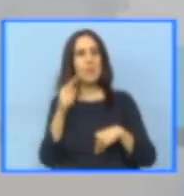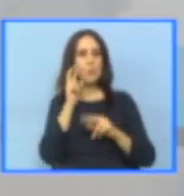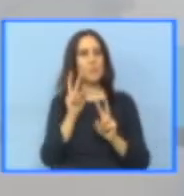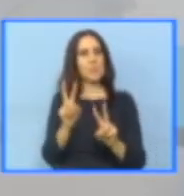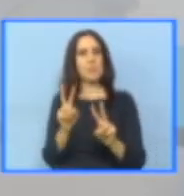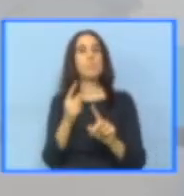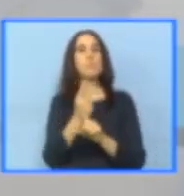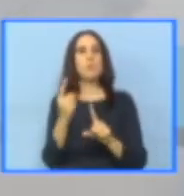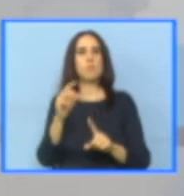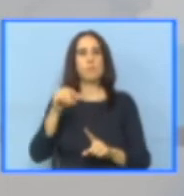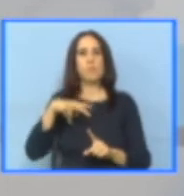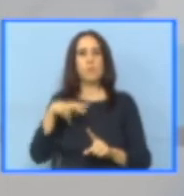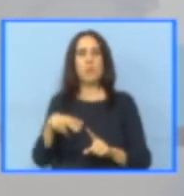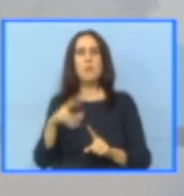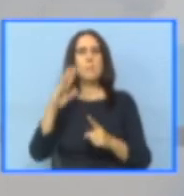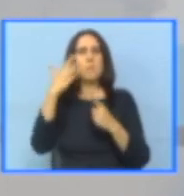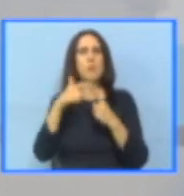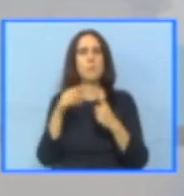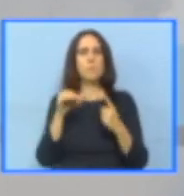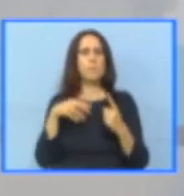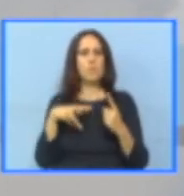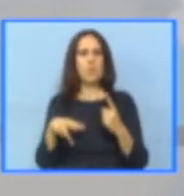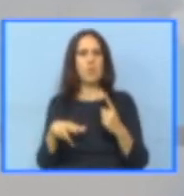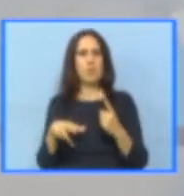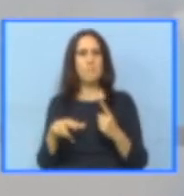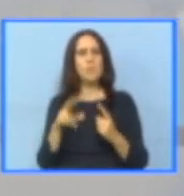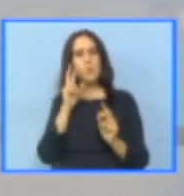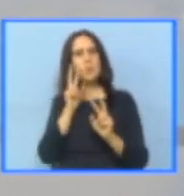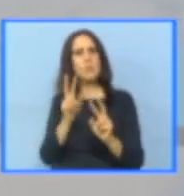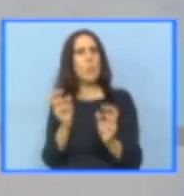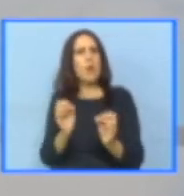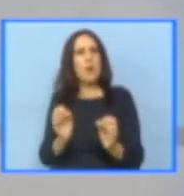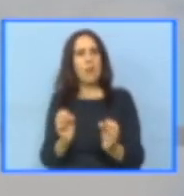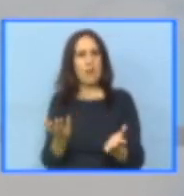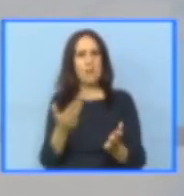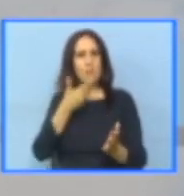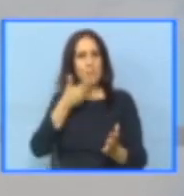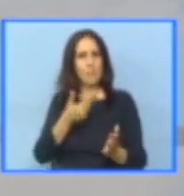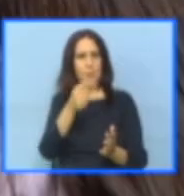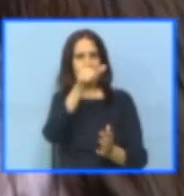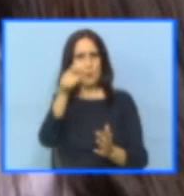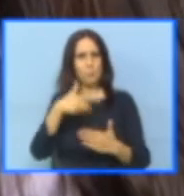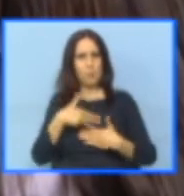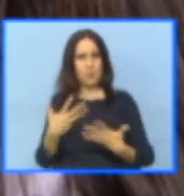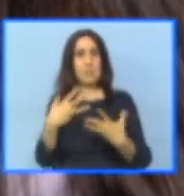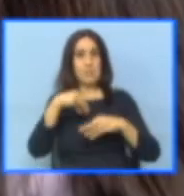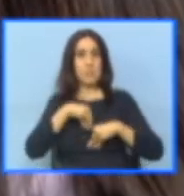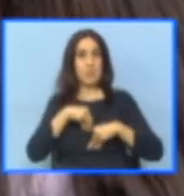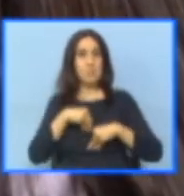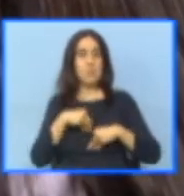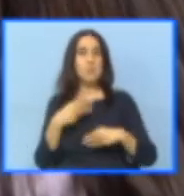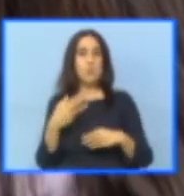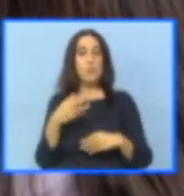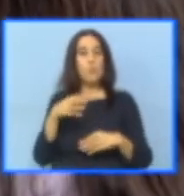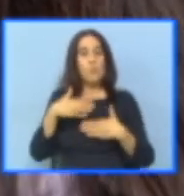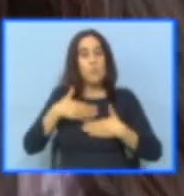Porque Portugal, em primeiro lugar, nem em Portugal tem o reconhecimento das competências que os voluntários adquirem em voluntariado